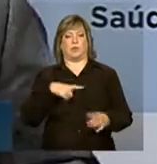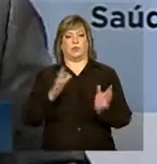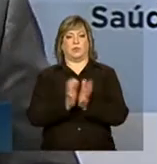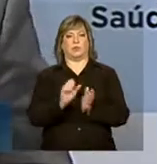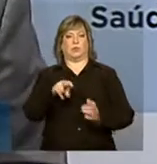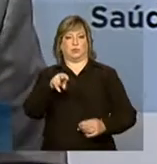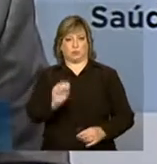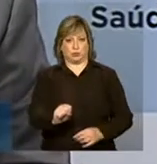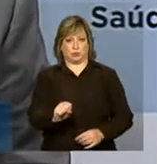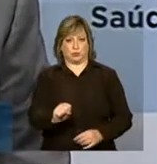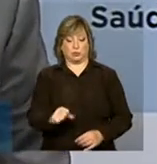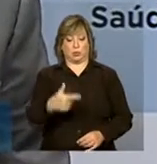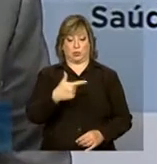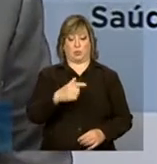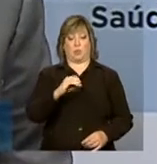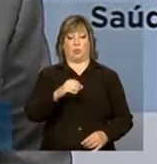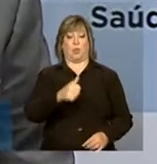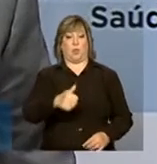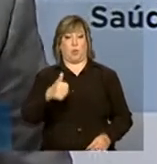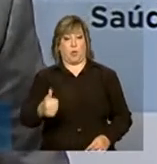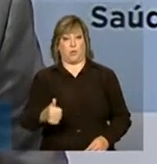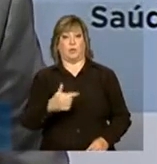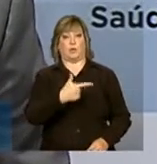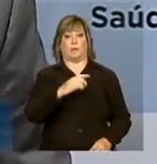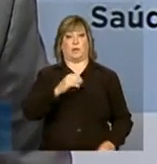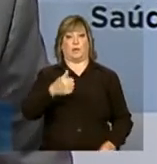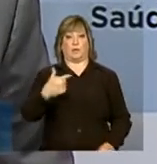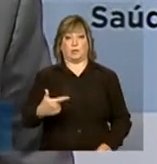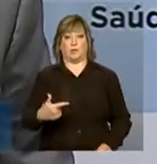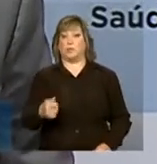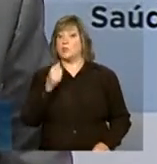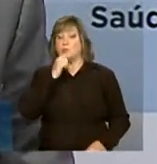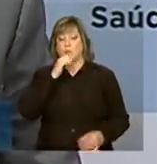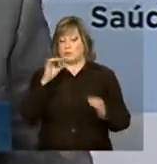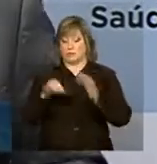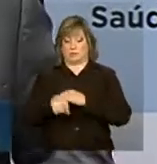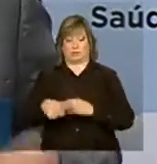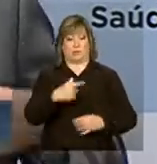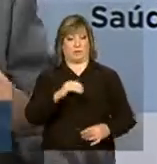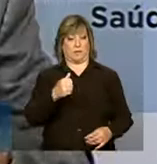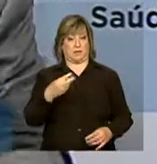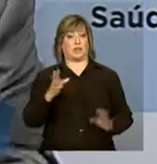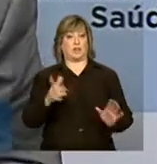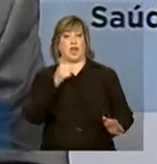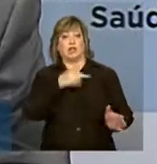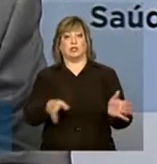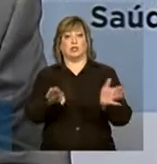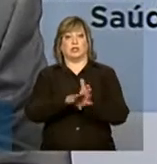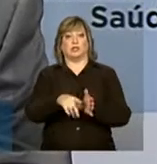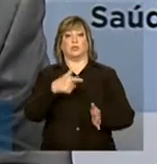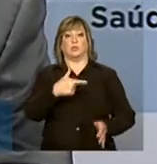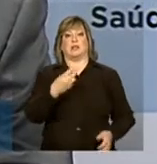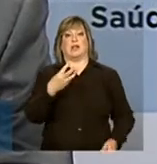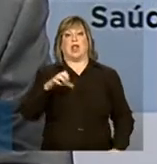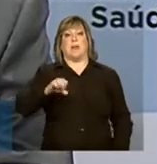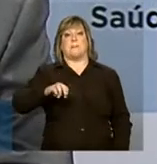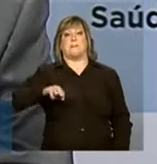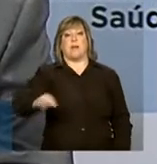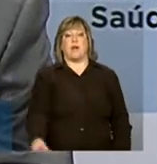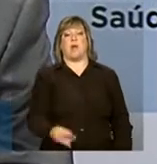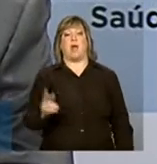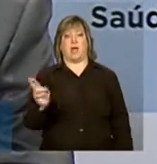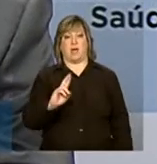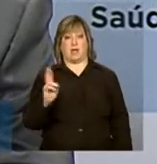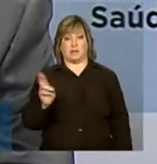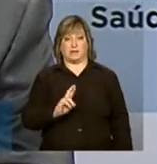Saúde. 2011 e 2012, nem concluímos 2013 ainda, já chegamos a 239 milhões de reais, ou